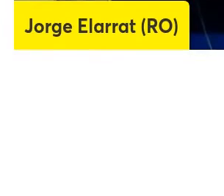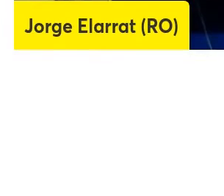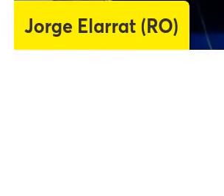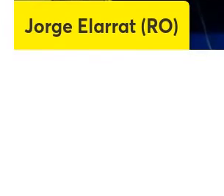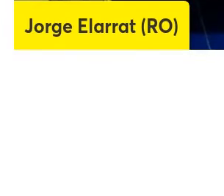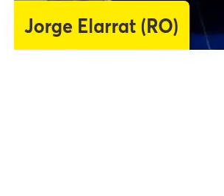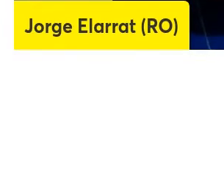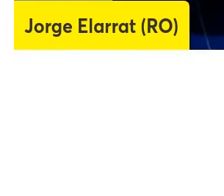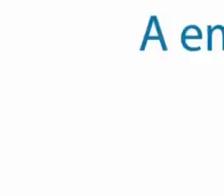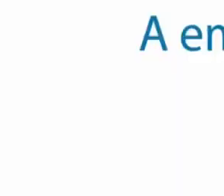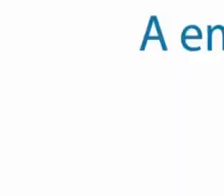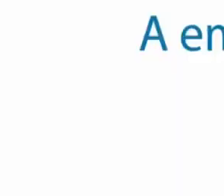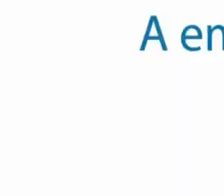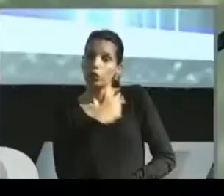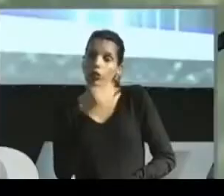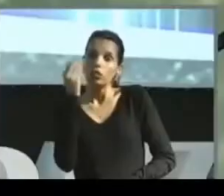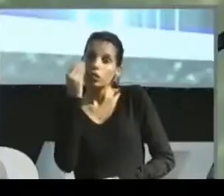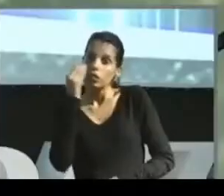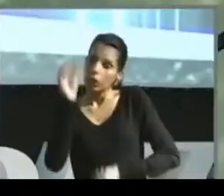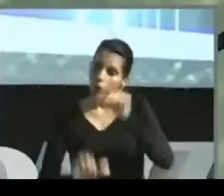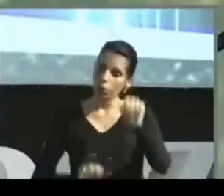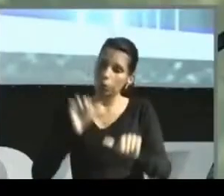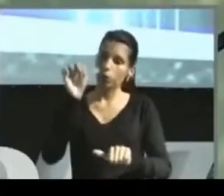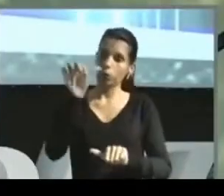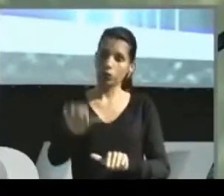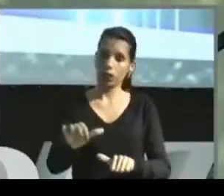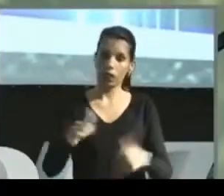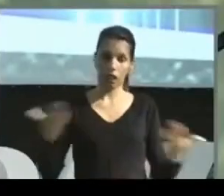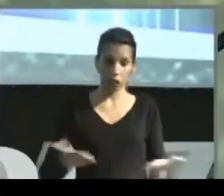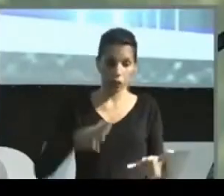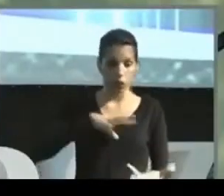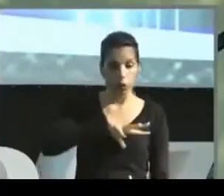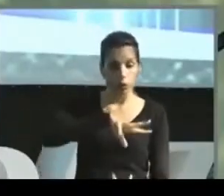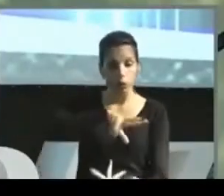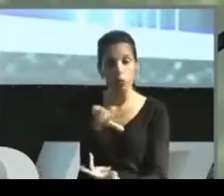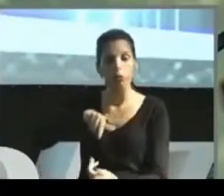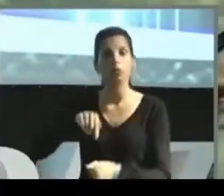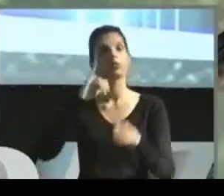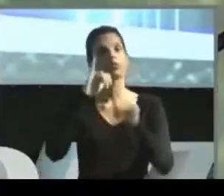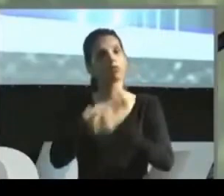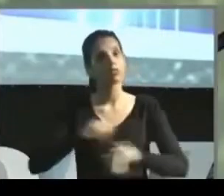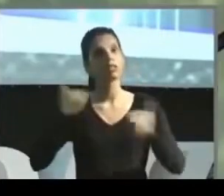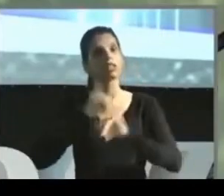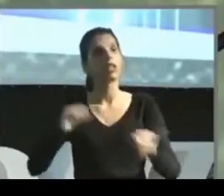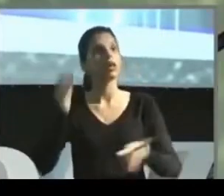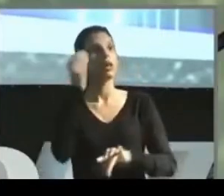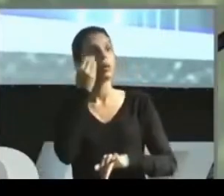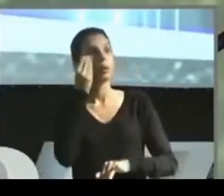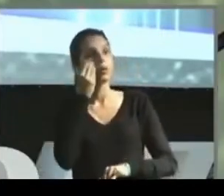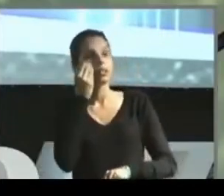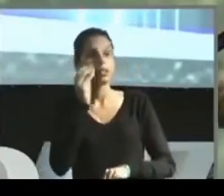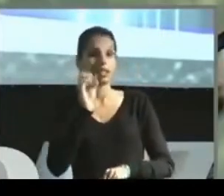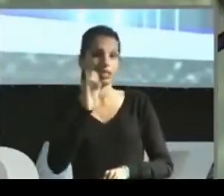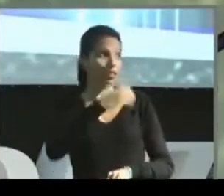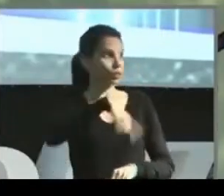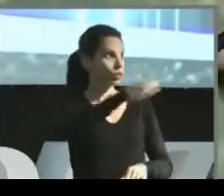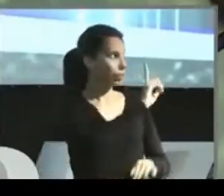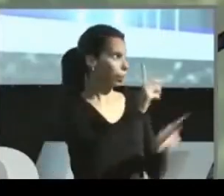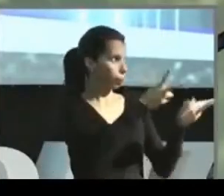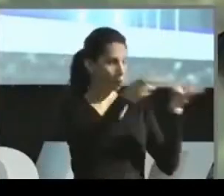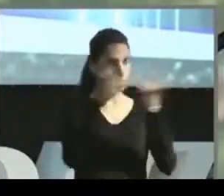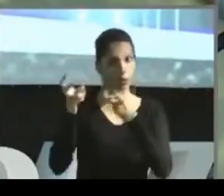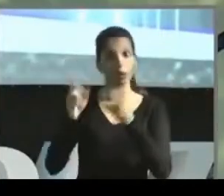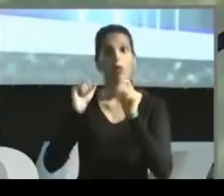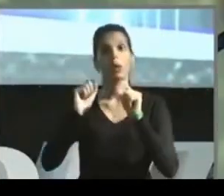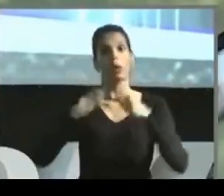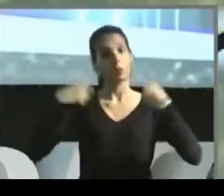fala dele aí, o Jorge. O que o planeta está chamando que a gente faça, se ninguém percebeu, está gritando eu